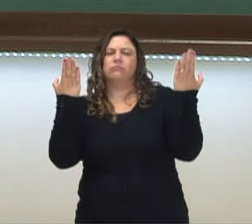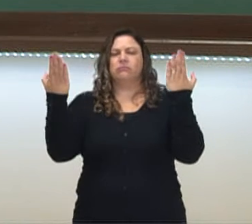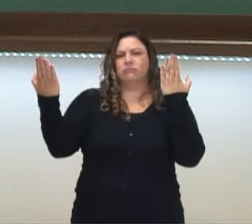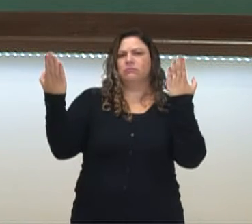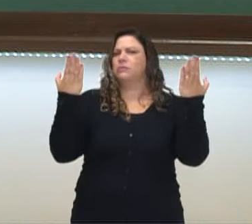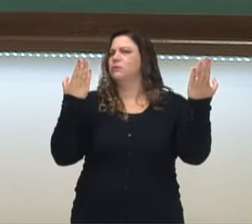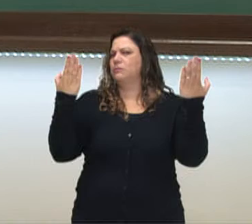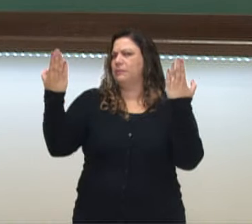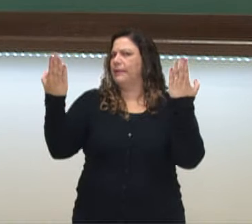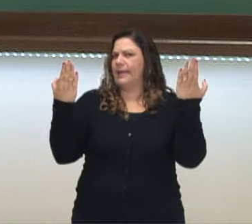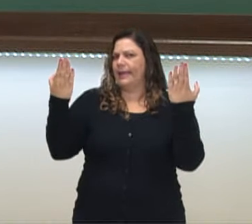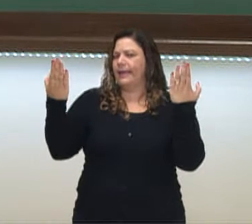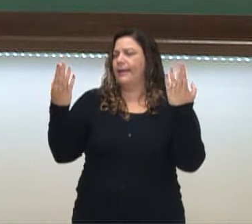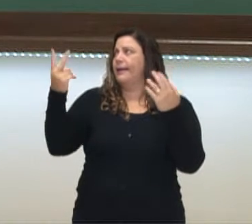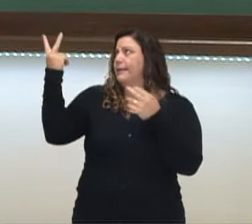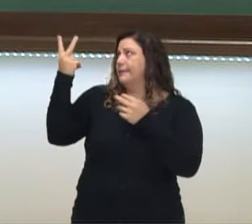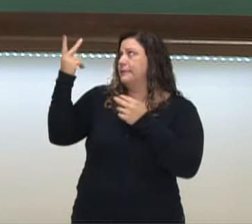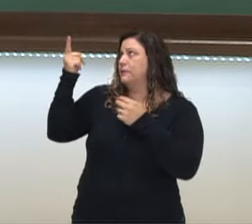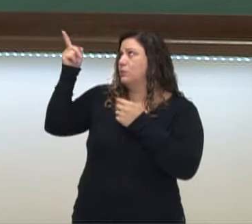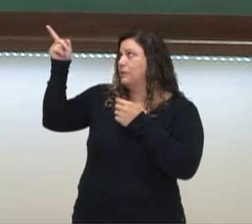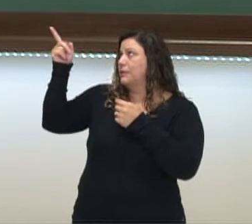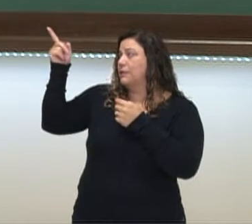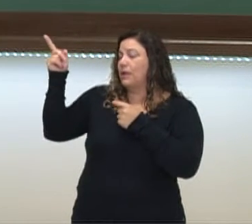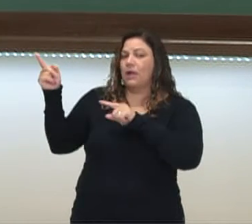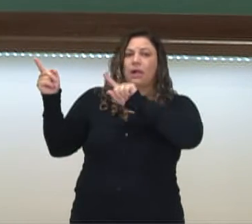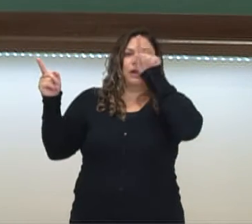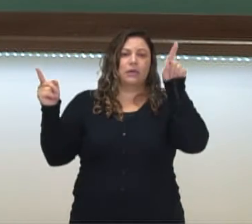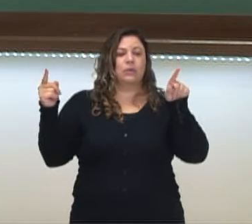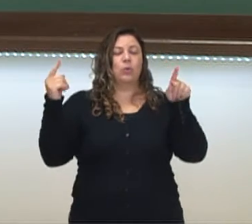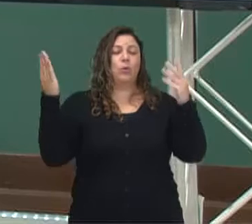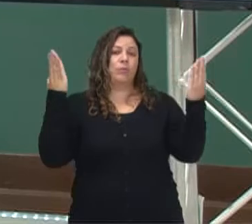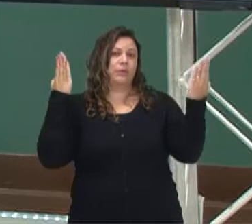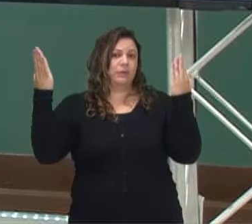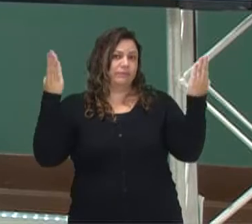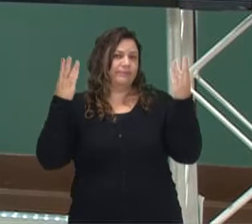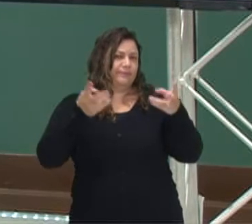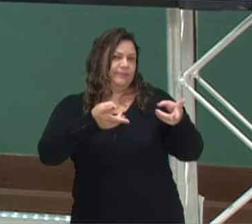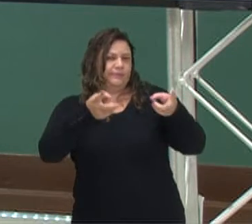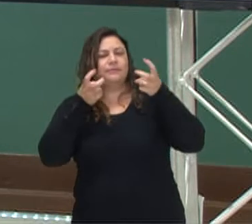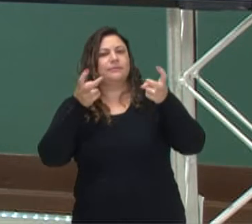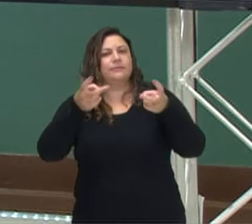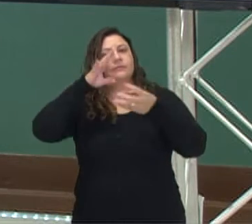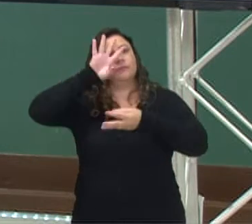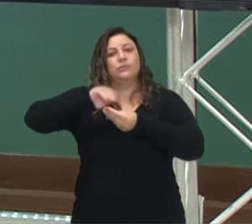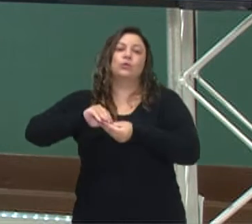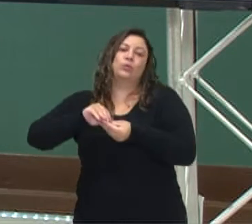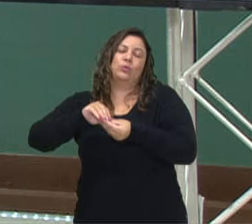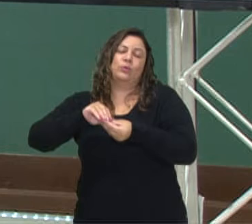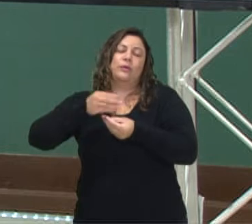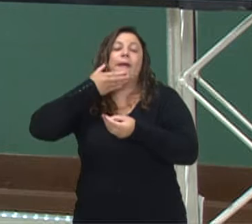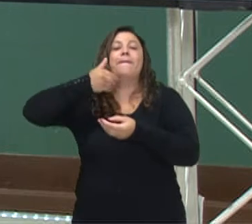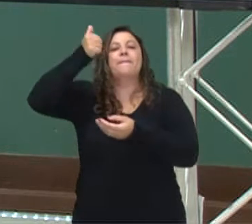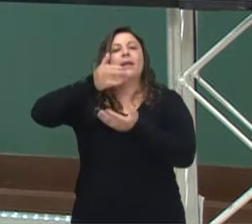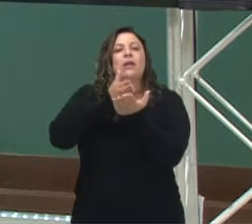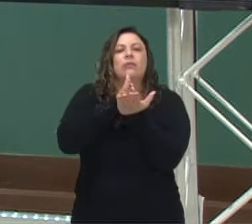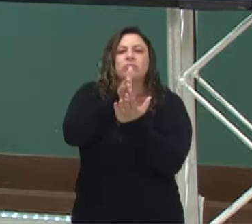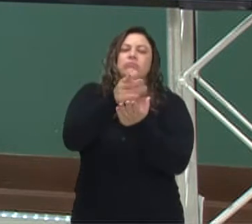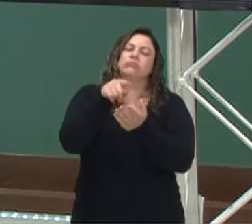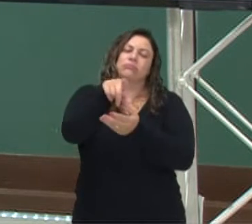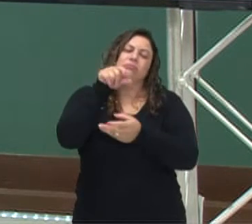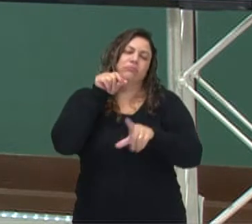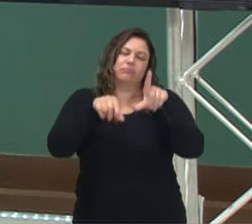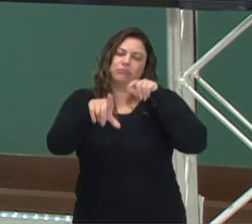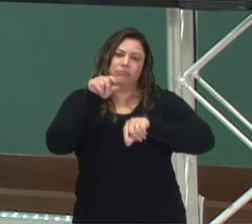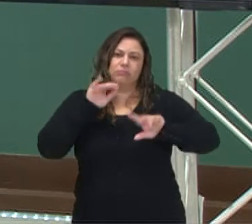na tela, compara a solução que eu tenho aqui no quadro e você vai perceber. Ou melhor, você vai concluir qual que é o melhor caminho para você usar, tá? Mas